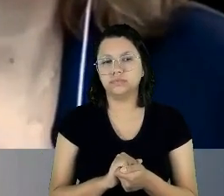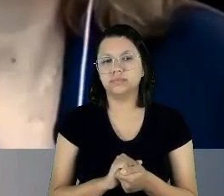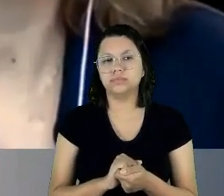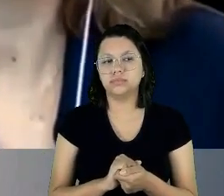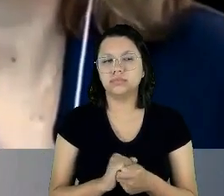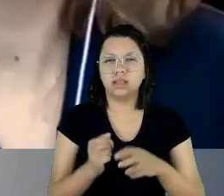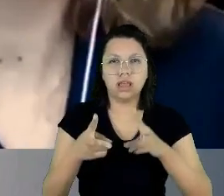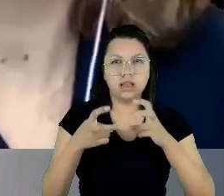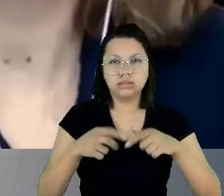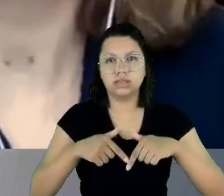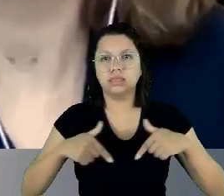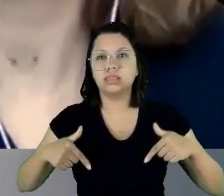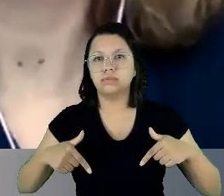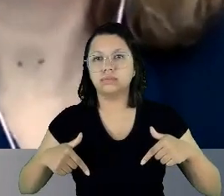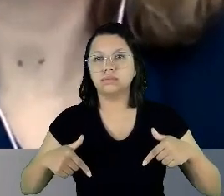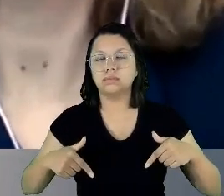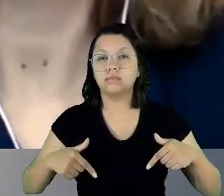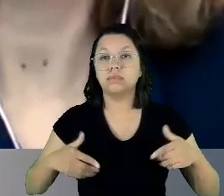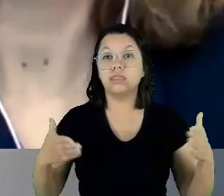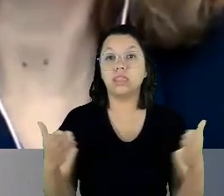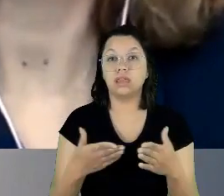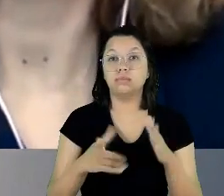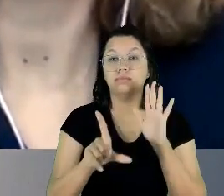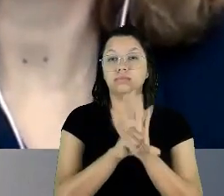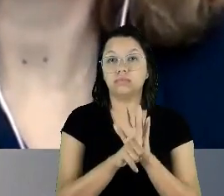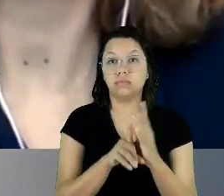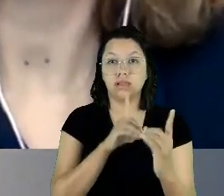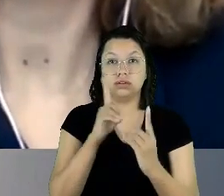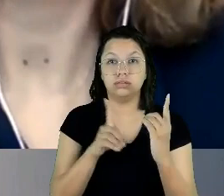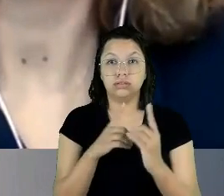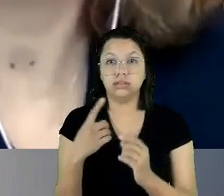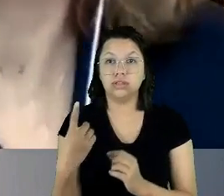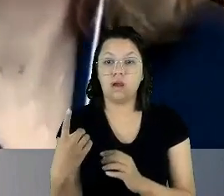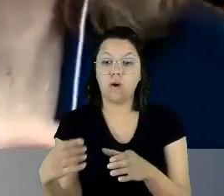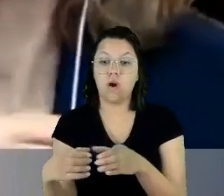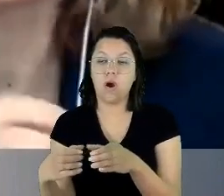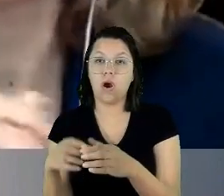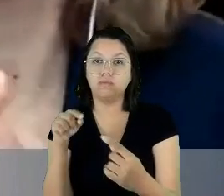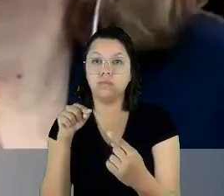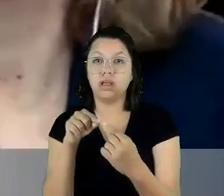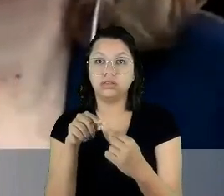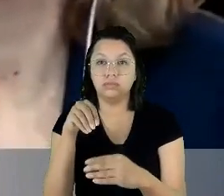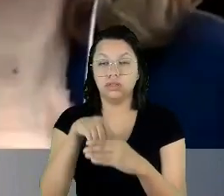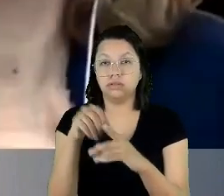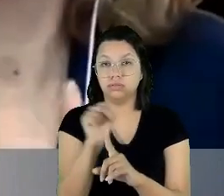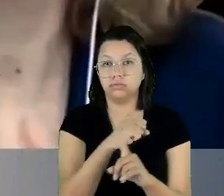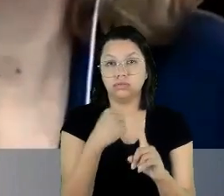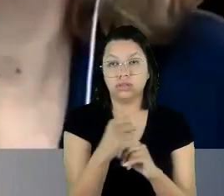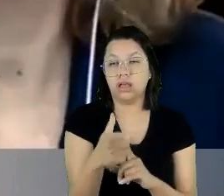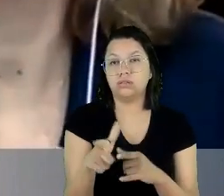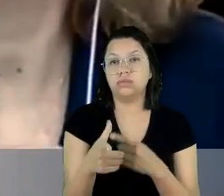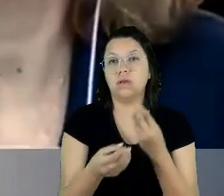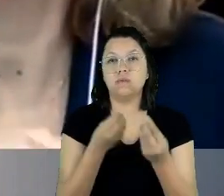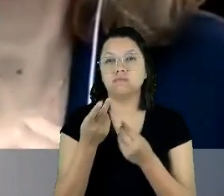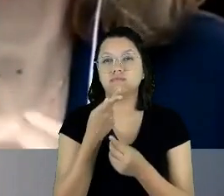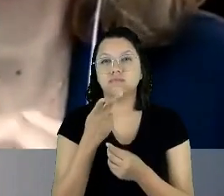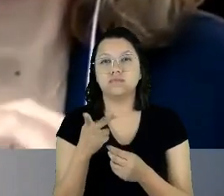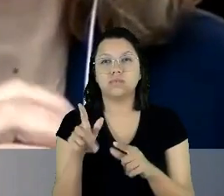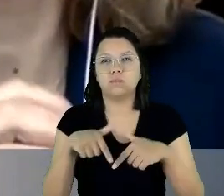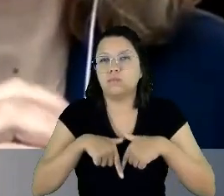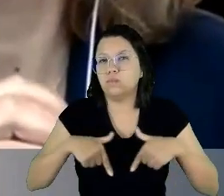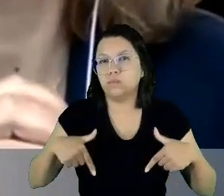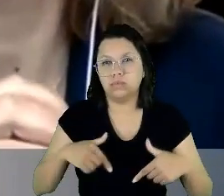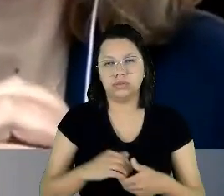Que era considerada neutra. Essa legislação atendia ao interesse de um grupo específico dentro da sociedade, né? Não há que se falar em neutralidade